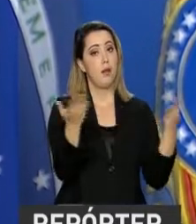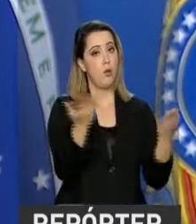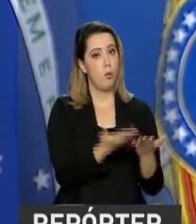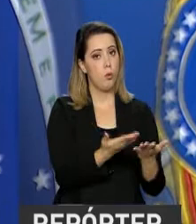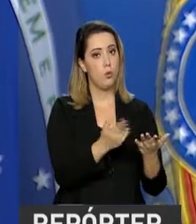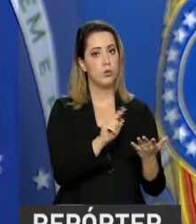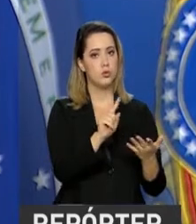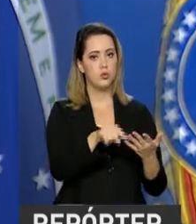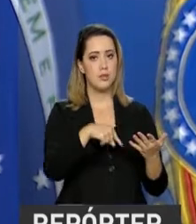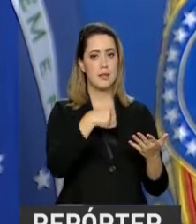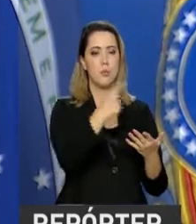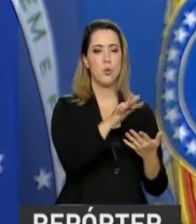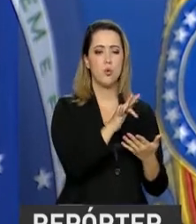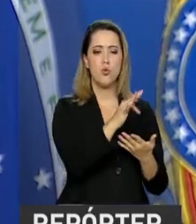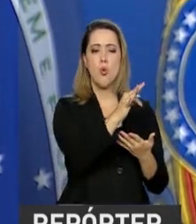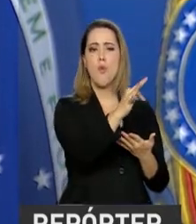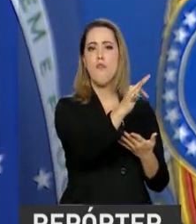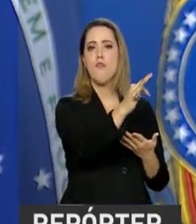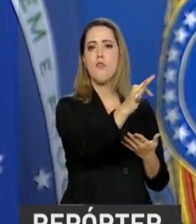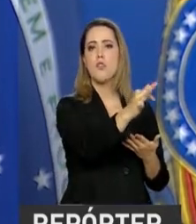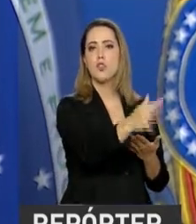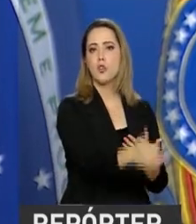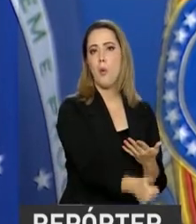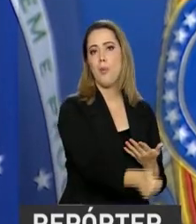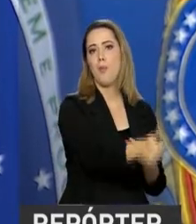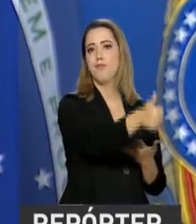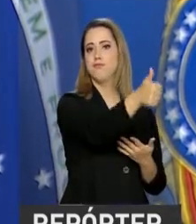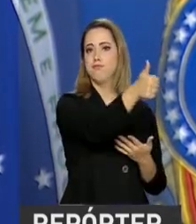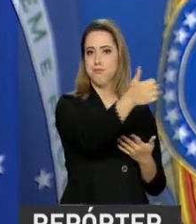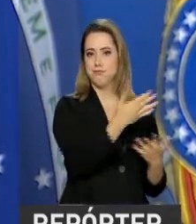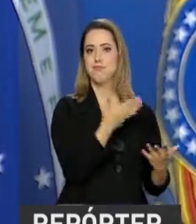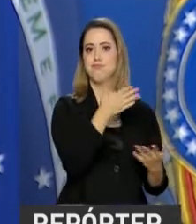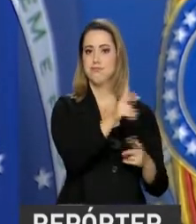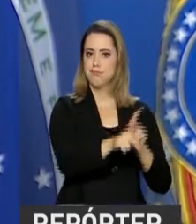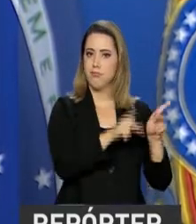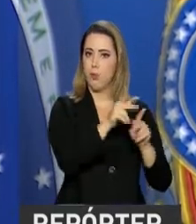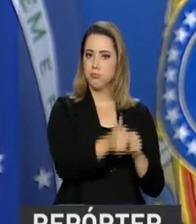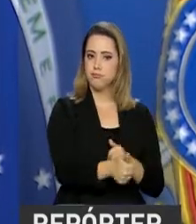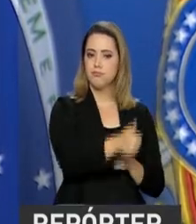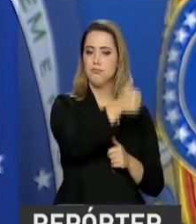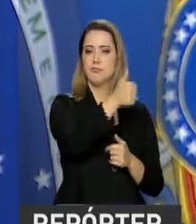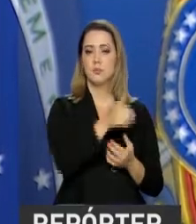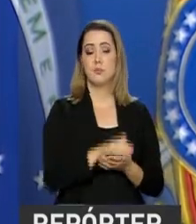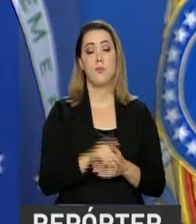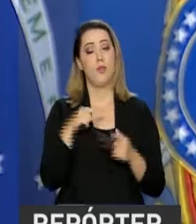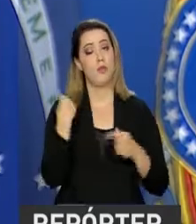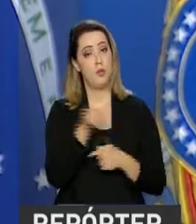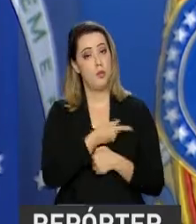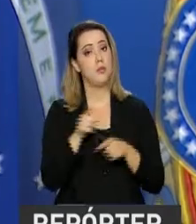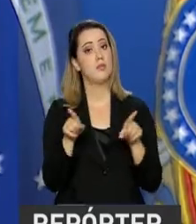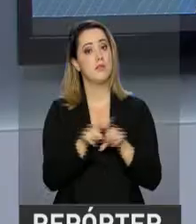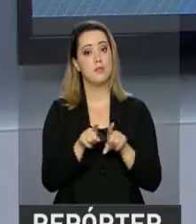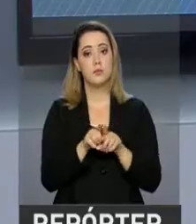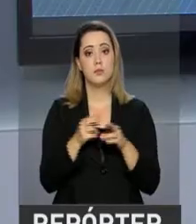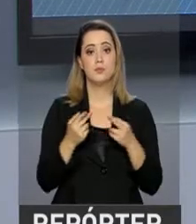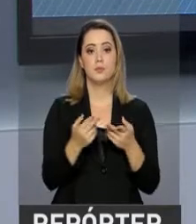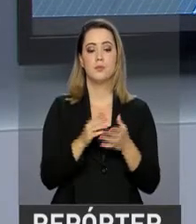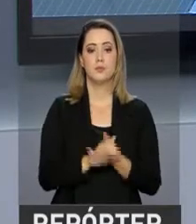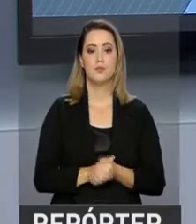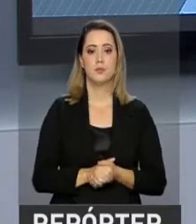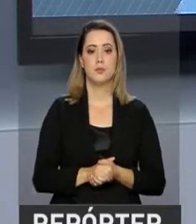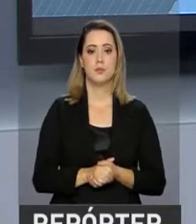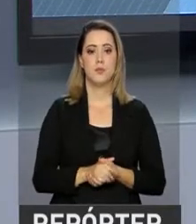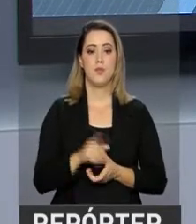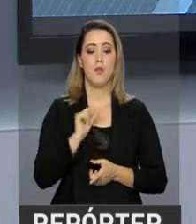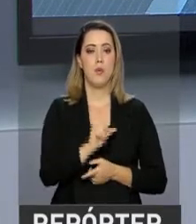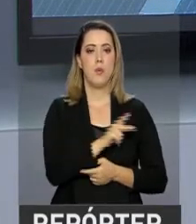para ter o reconhecimento popular muito tempo depois e é o que nós temos feito e